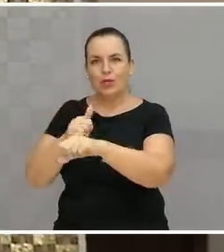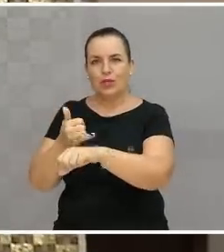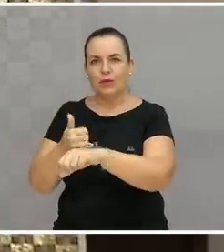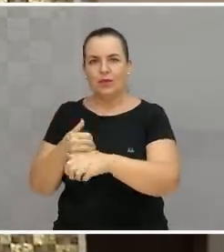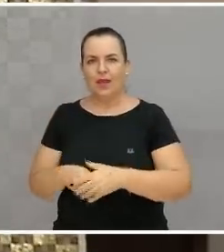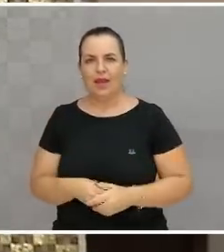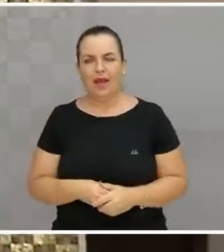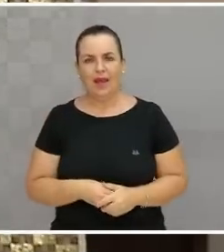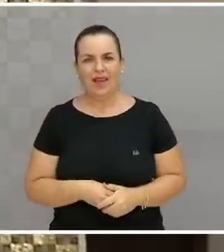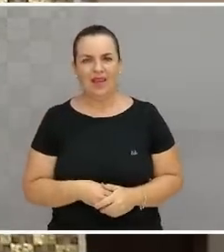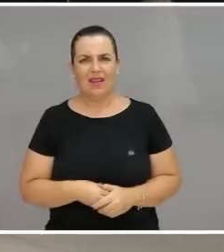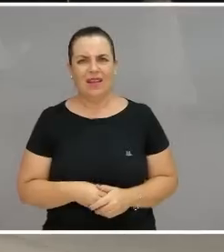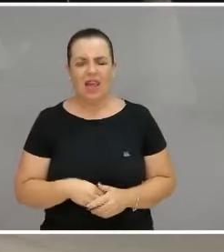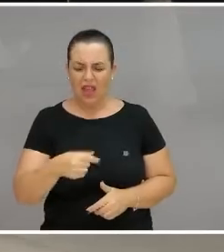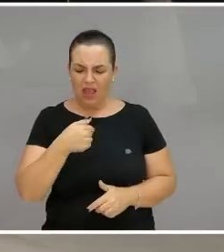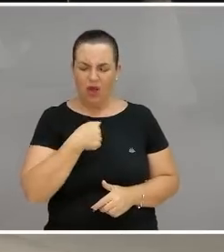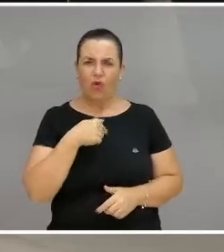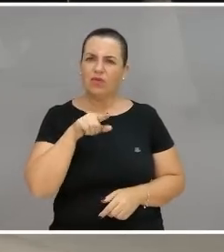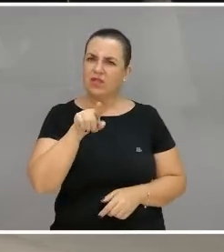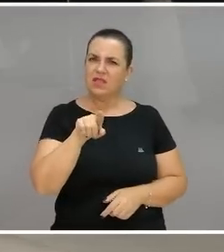esperando mais de mim e de você?